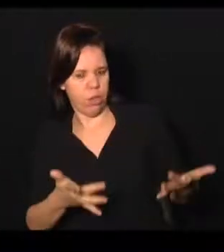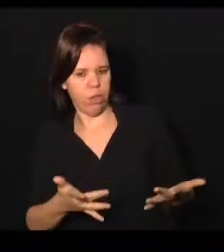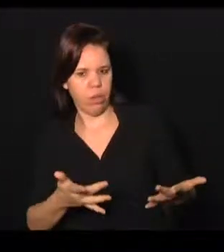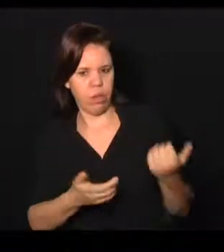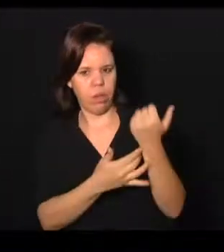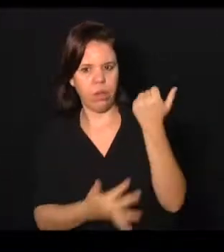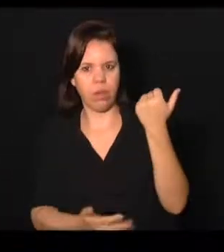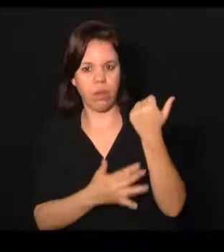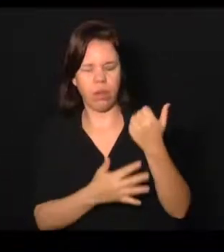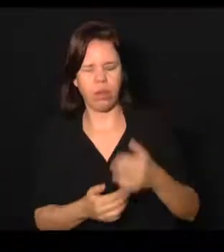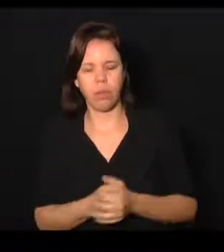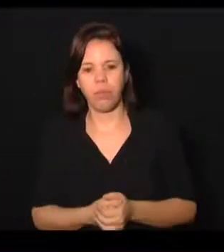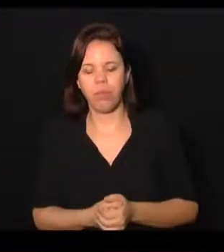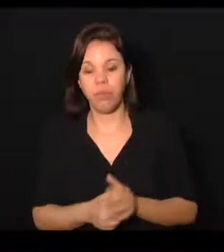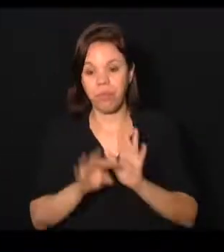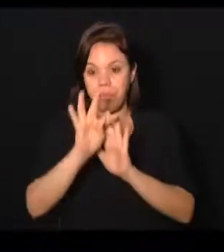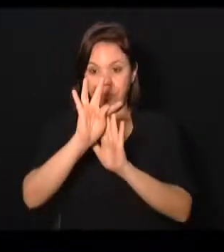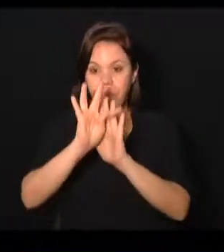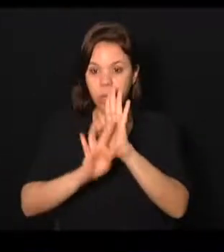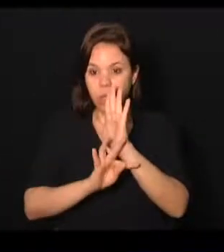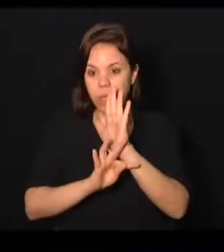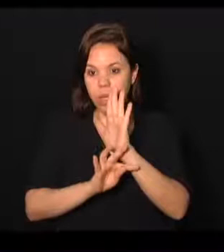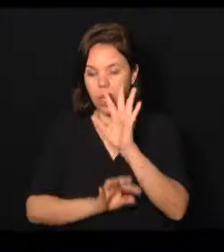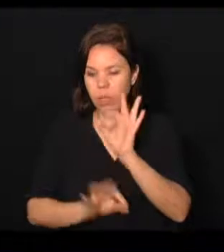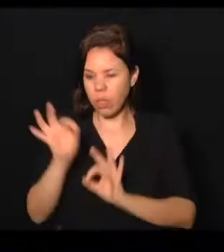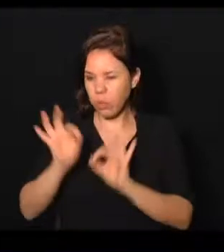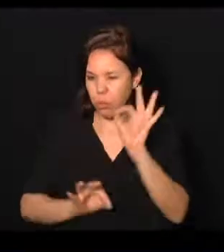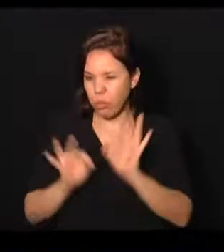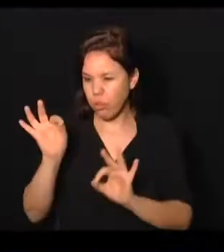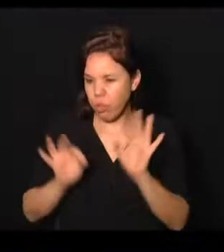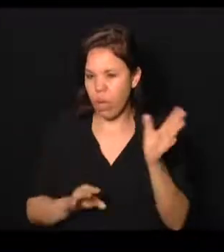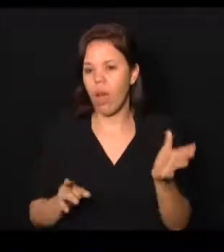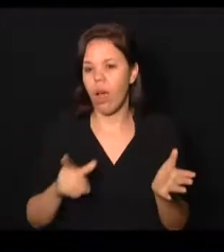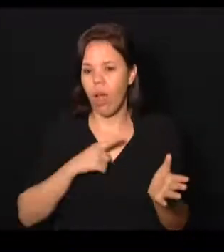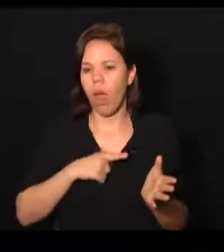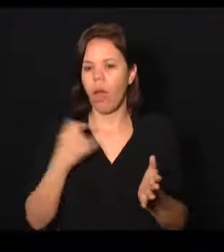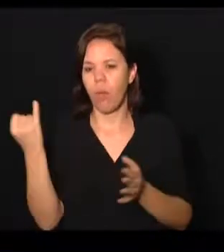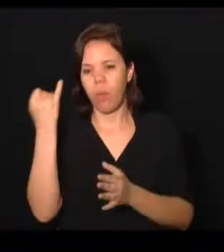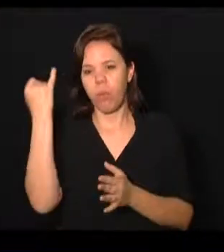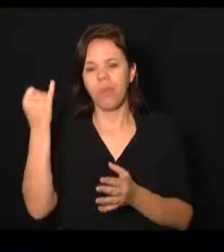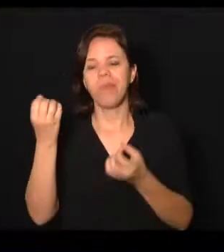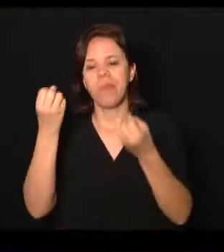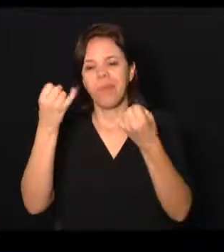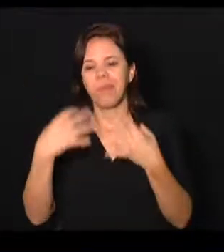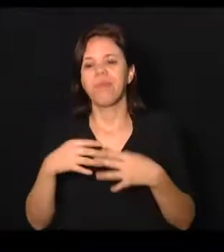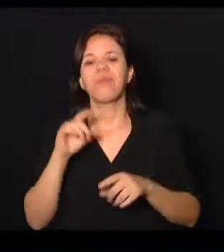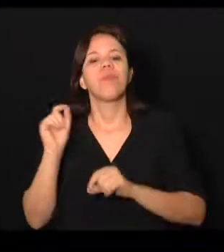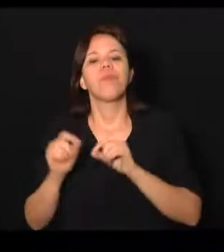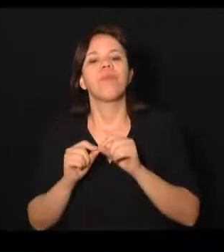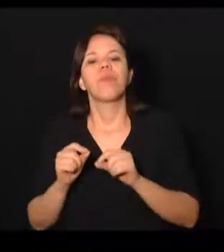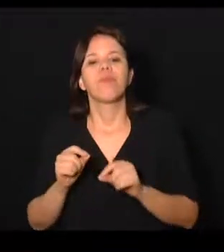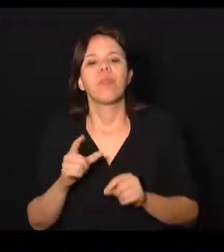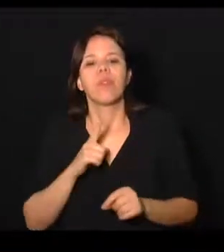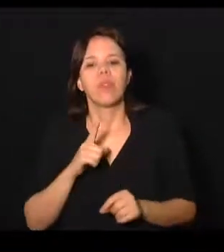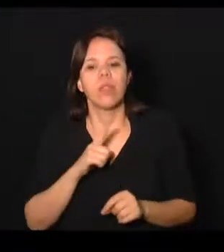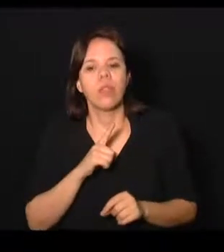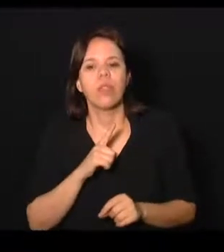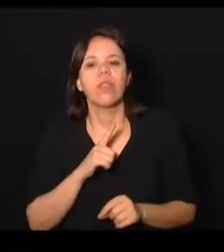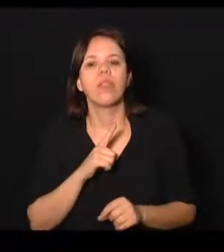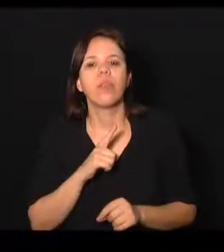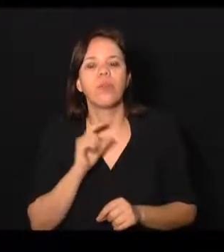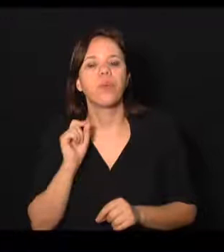sangue. E no texto desse projeto é importante mencionar que prevê, dentro dos